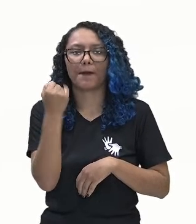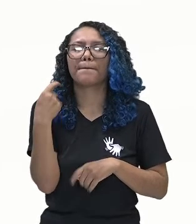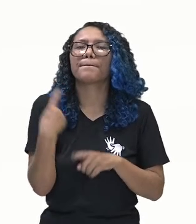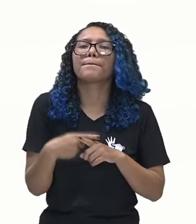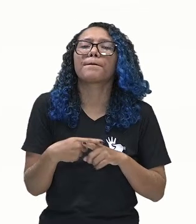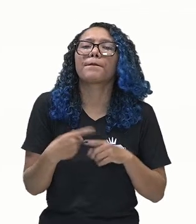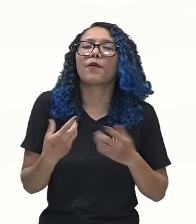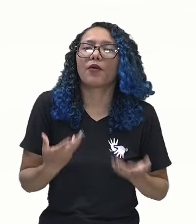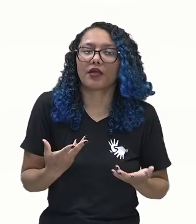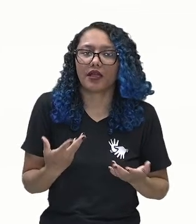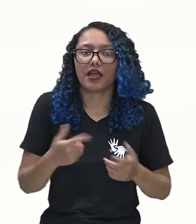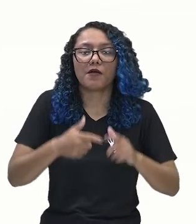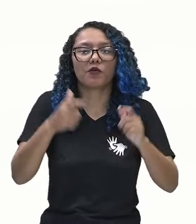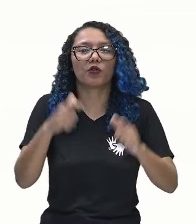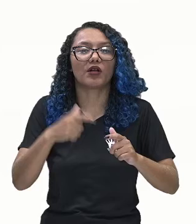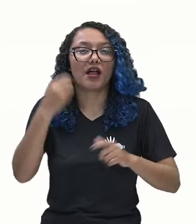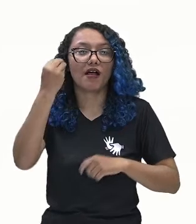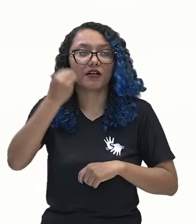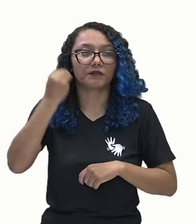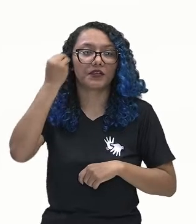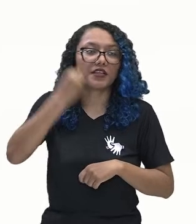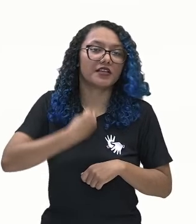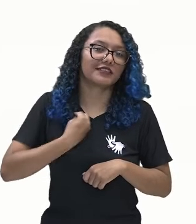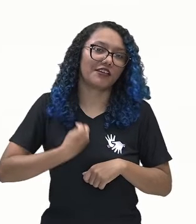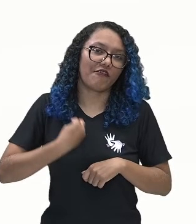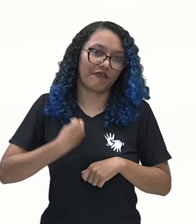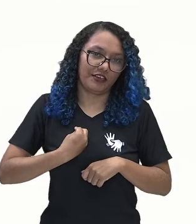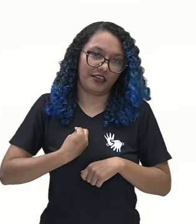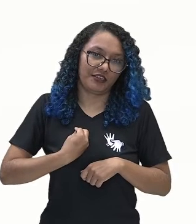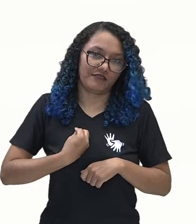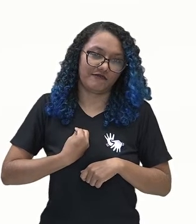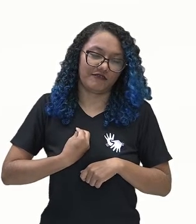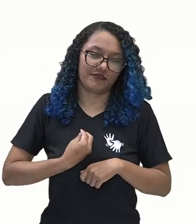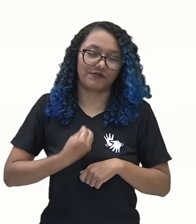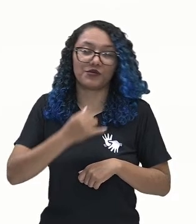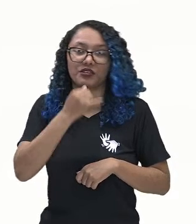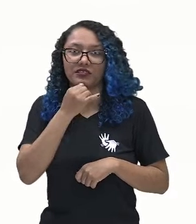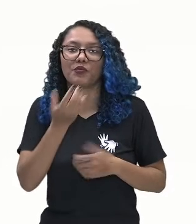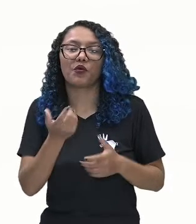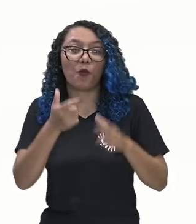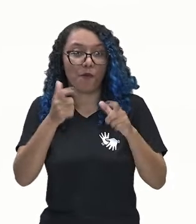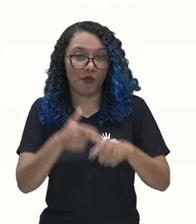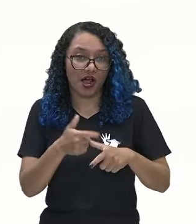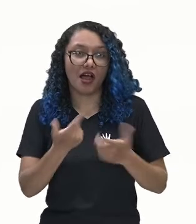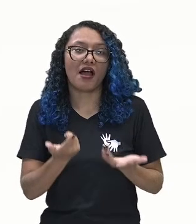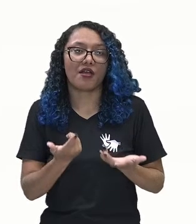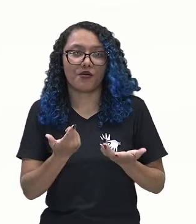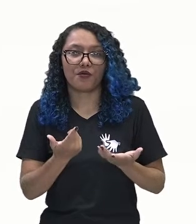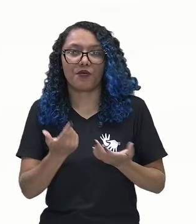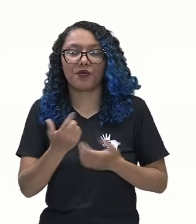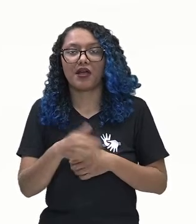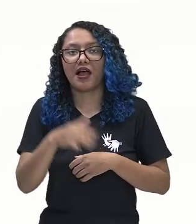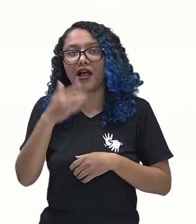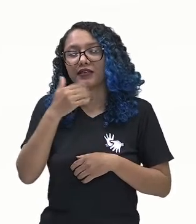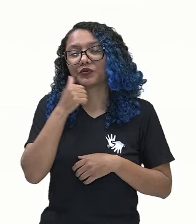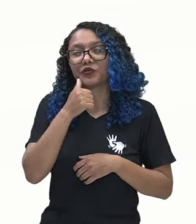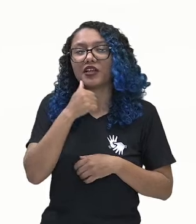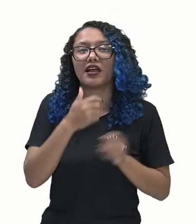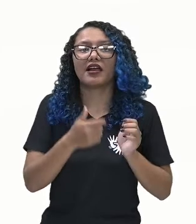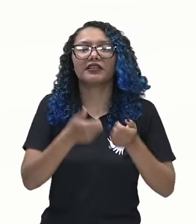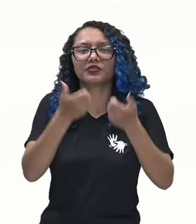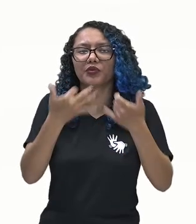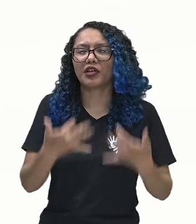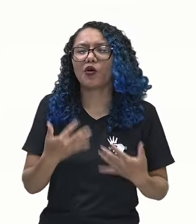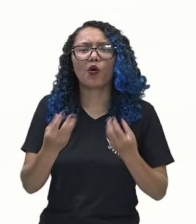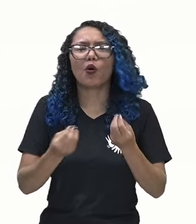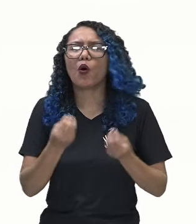de vivência, né? Inclusive aí o bairro, no vídeo que a gente viu, né? Colocaram ali esse momento de vivência, como brincar ali